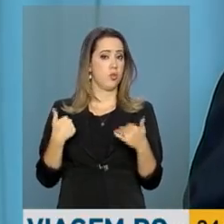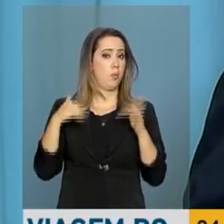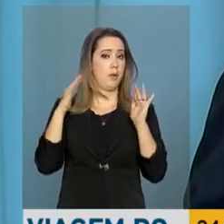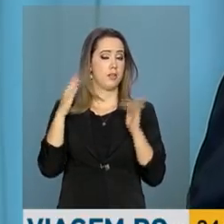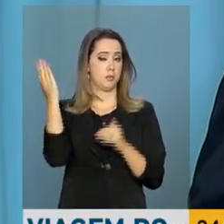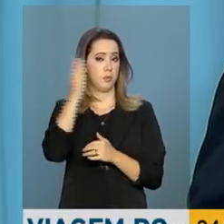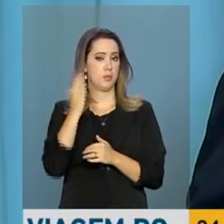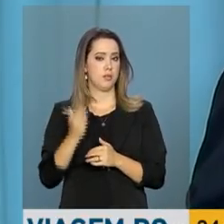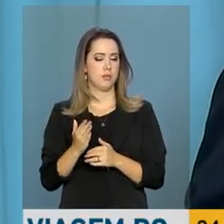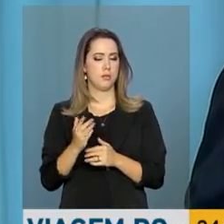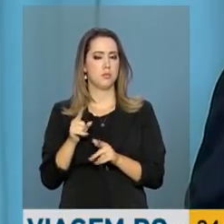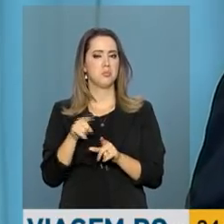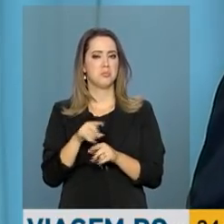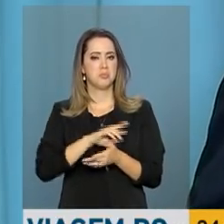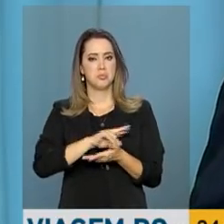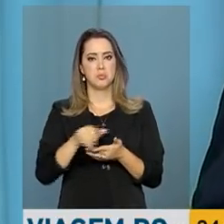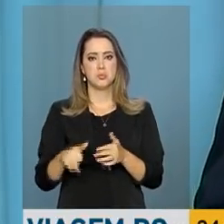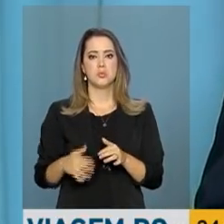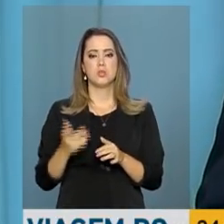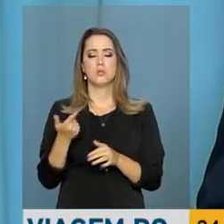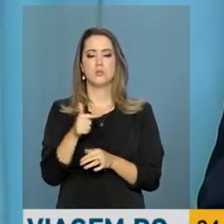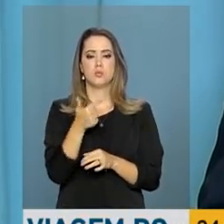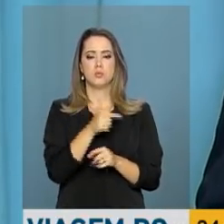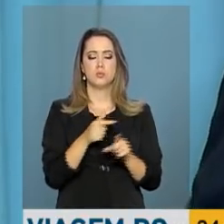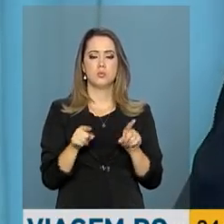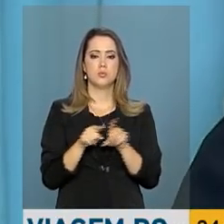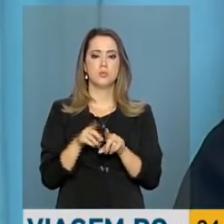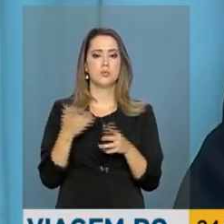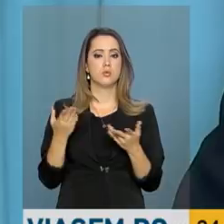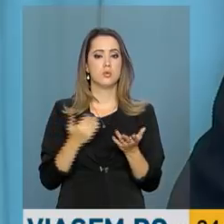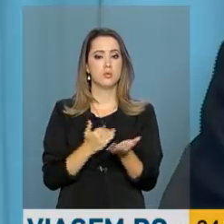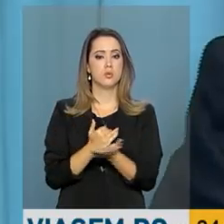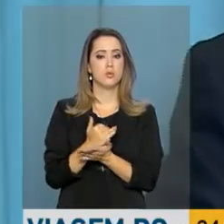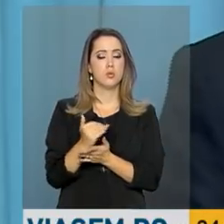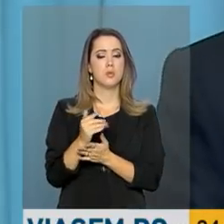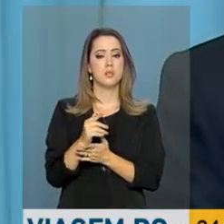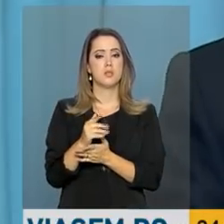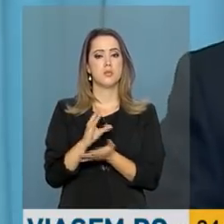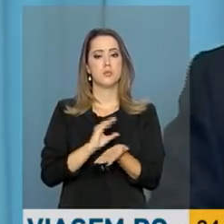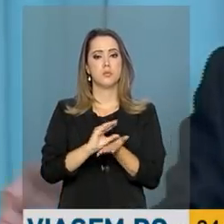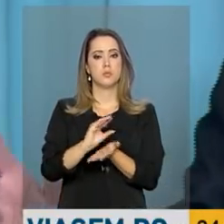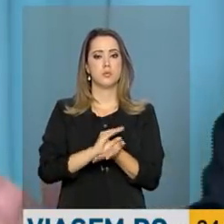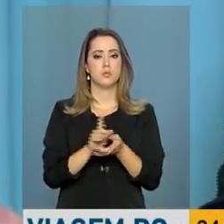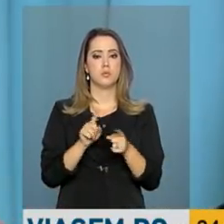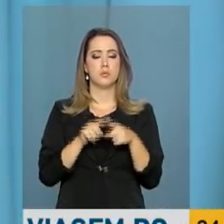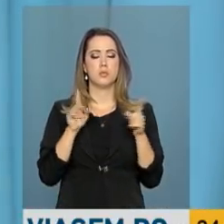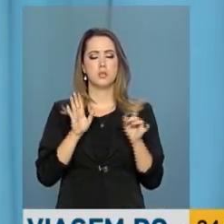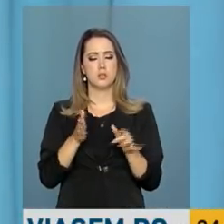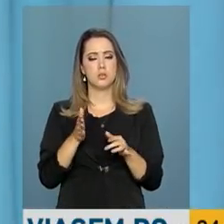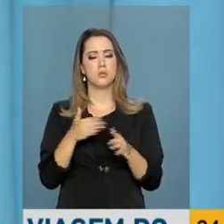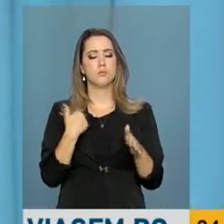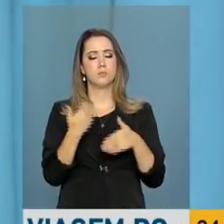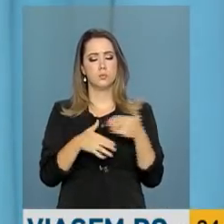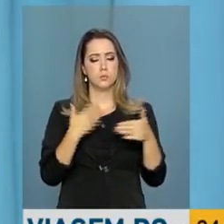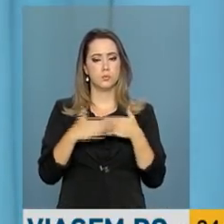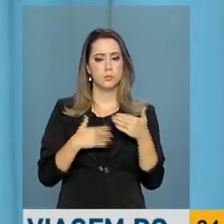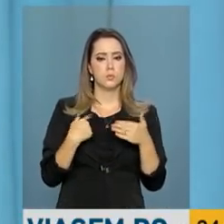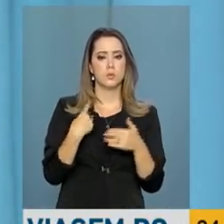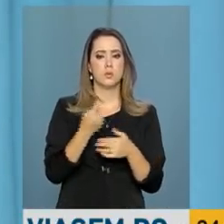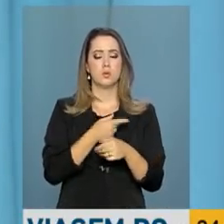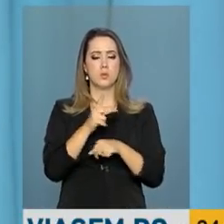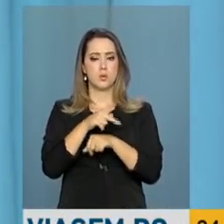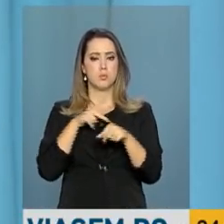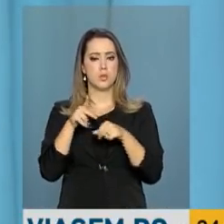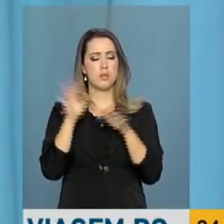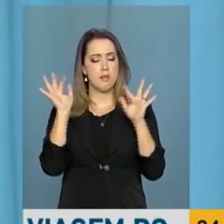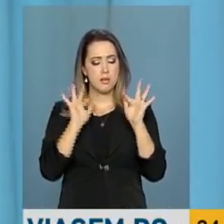além de outros tantos que não começaram a investir, mas que naturalmente se entusiasmam com o nosso